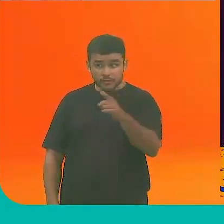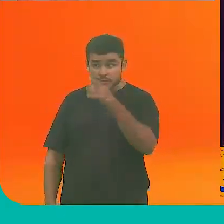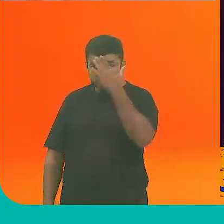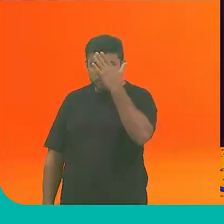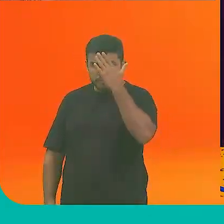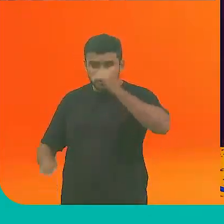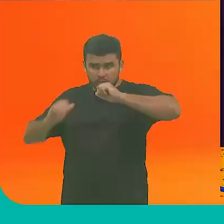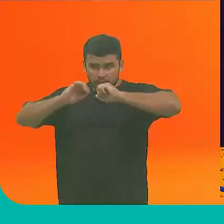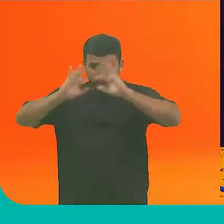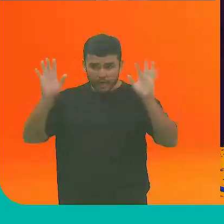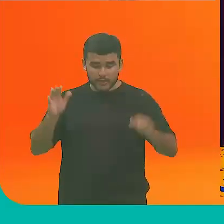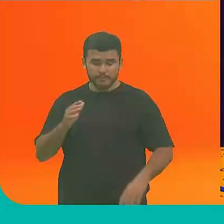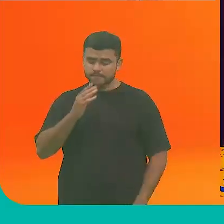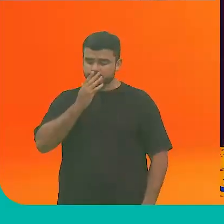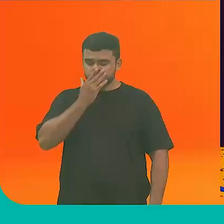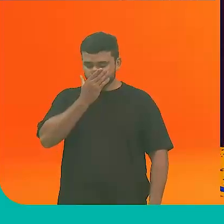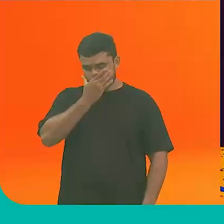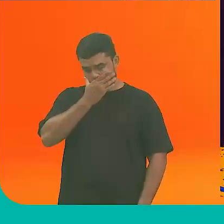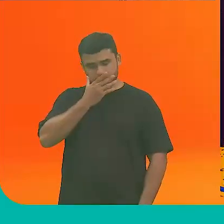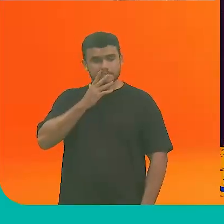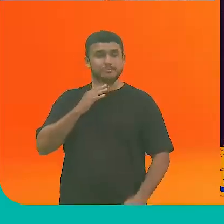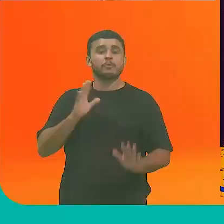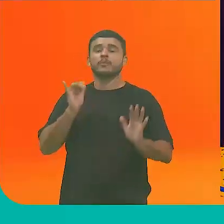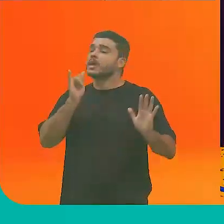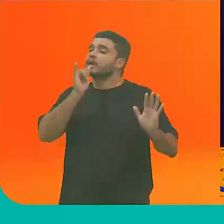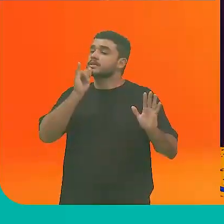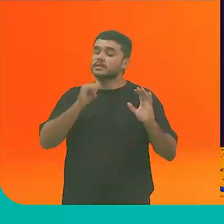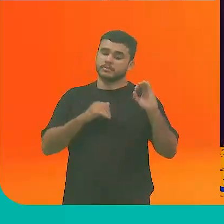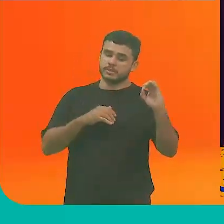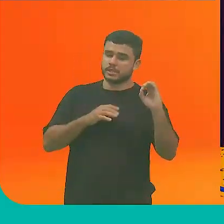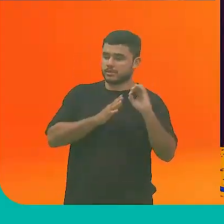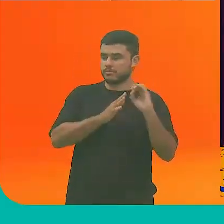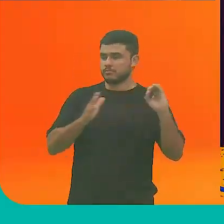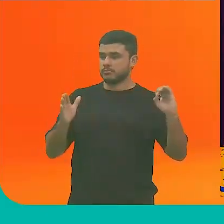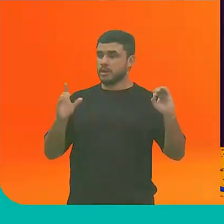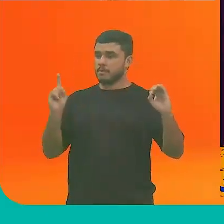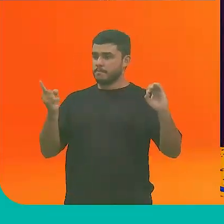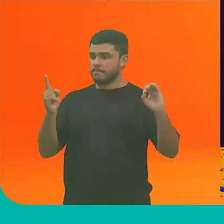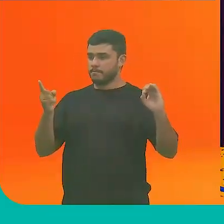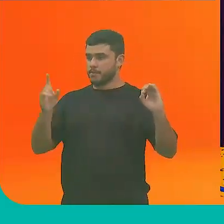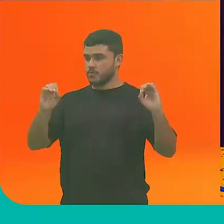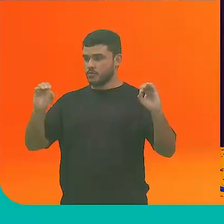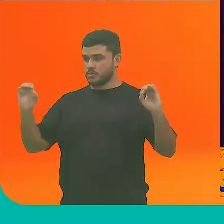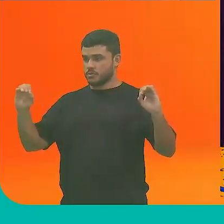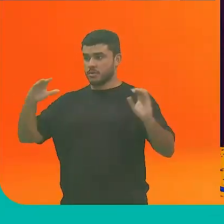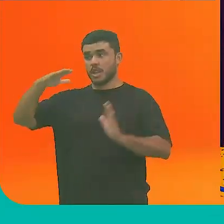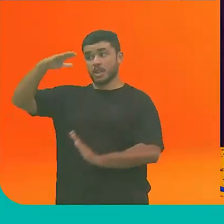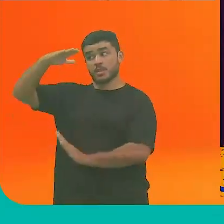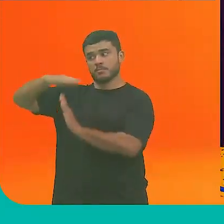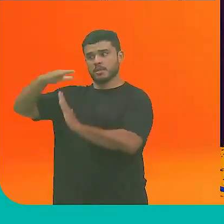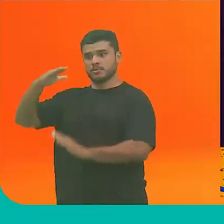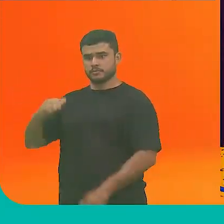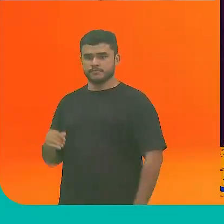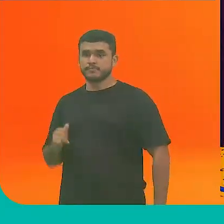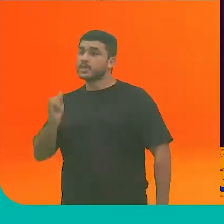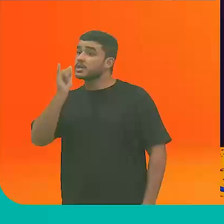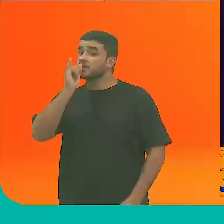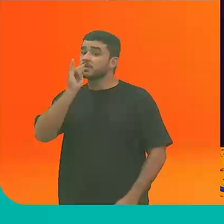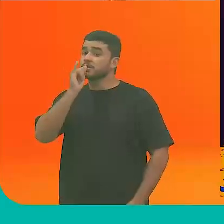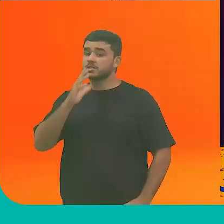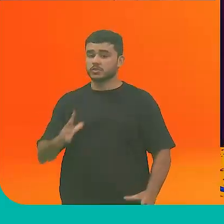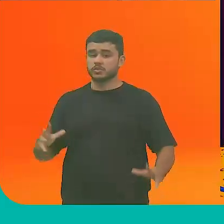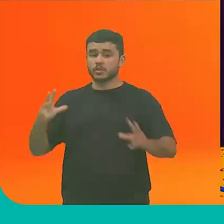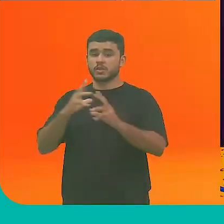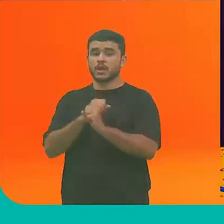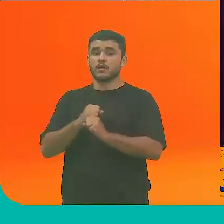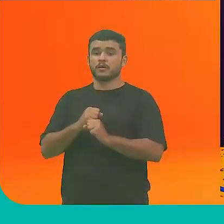importante. Mas vamos supor que a nota vai de 0 a 1000, certo? Vocês acham que para a pessoa tirar 500, ela precisa acertar